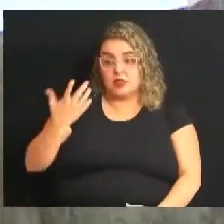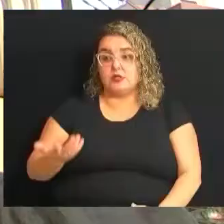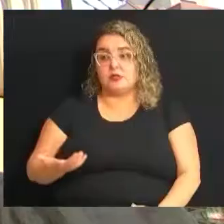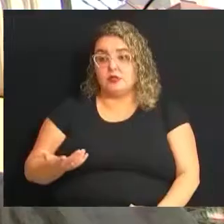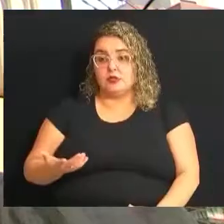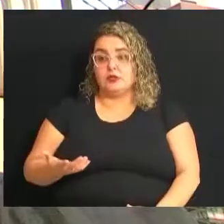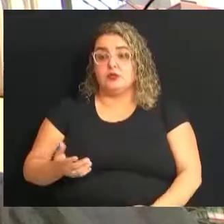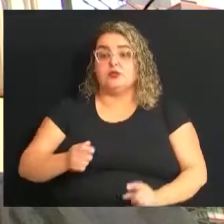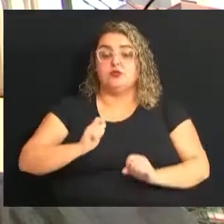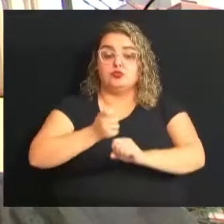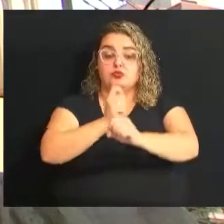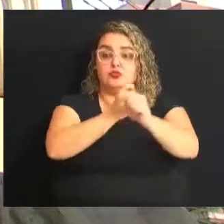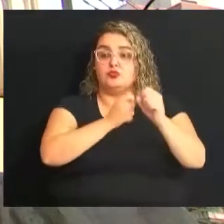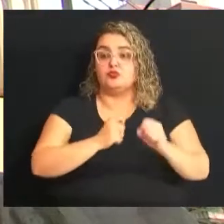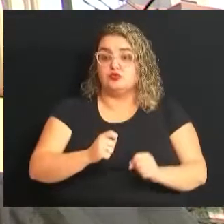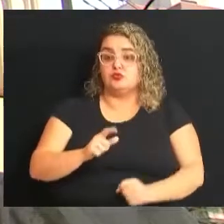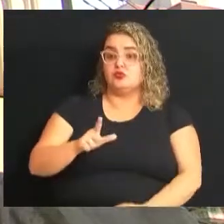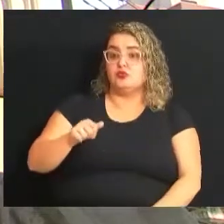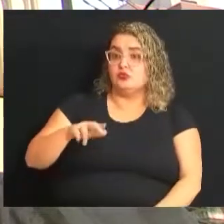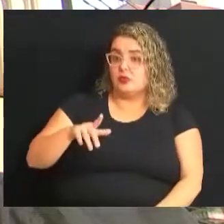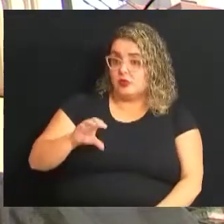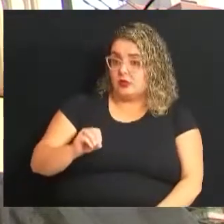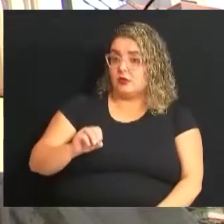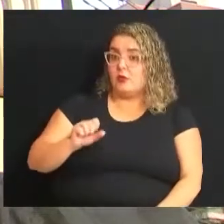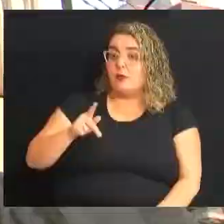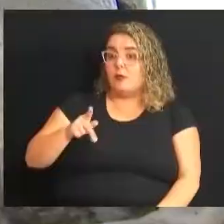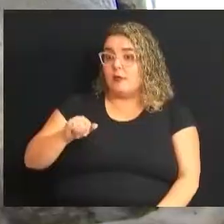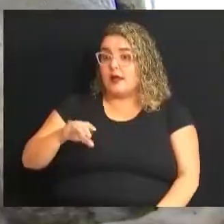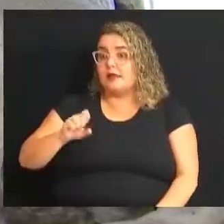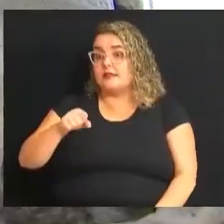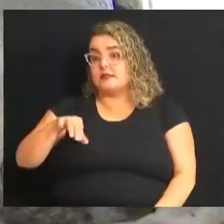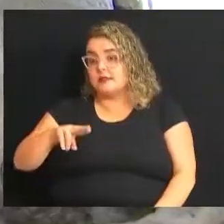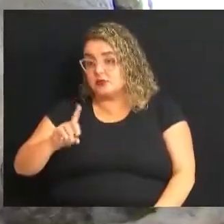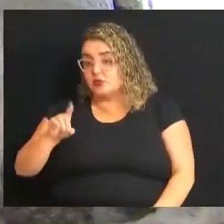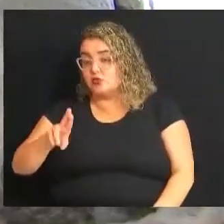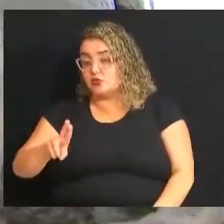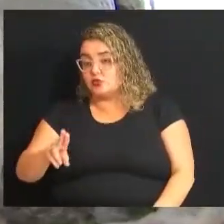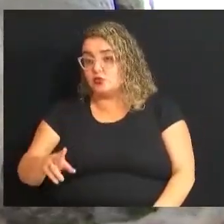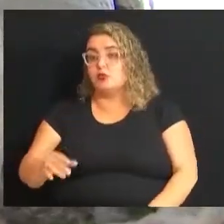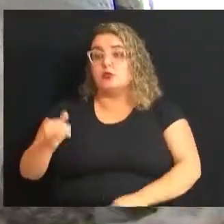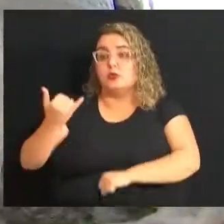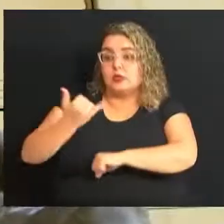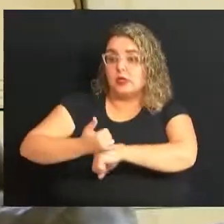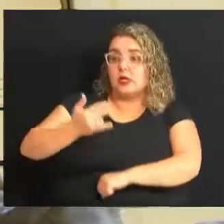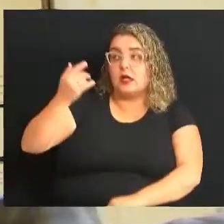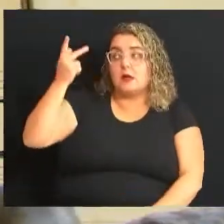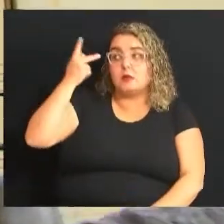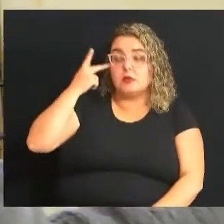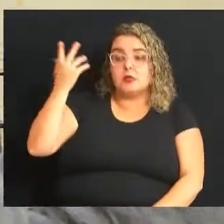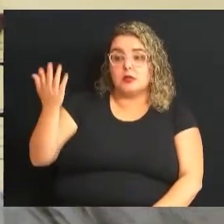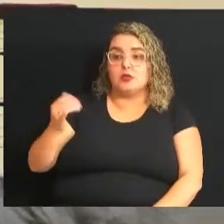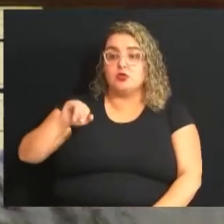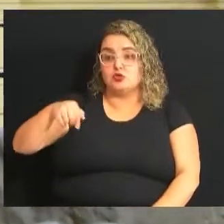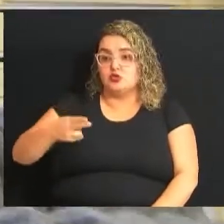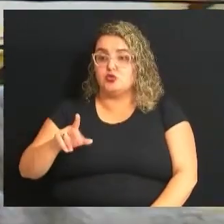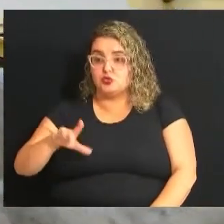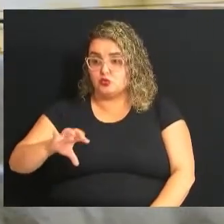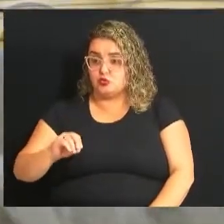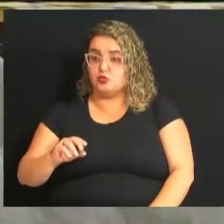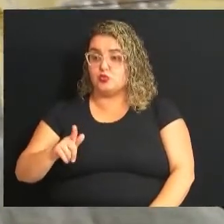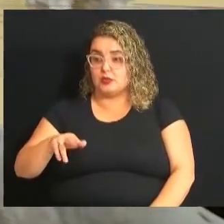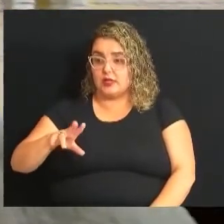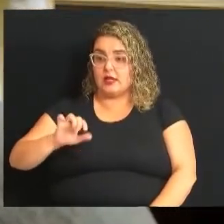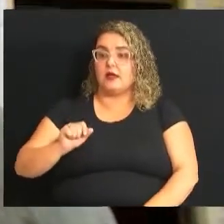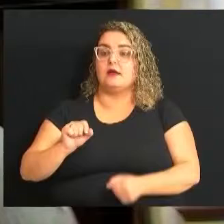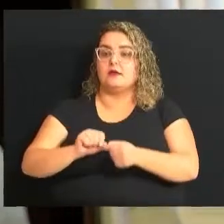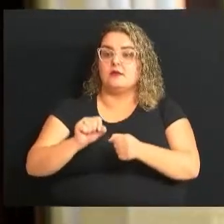monumento existente no Largo Paissandu, na capital paulista. Obra do artista plástico Júlio Guerra, foi feito em